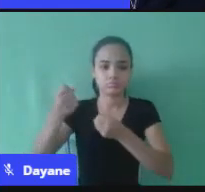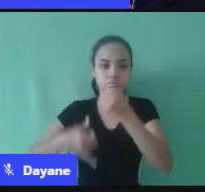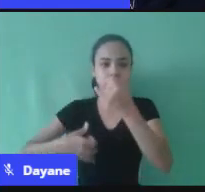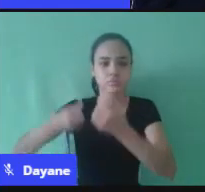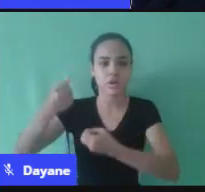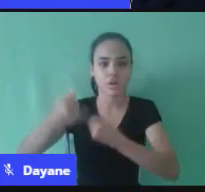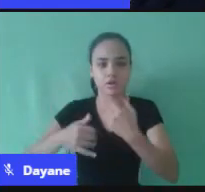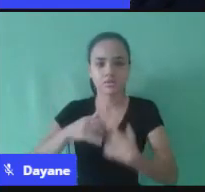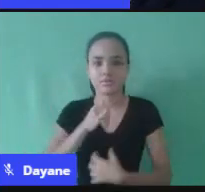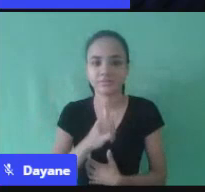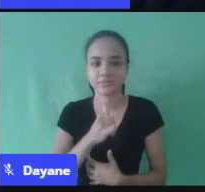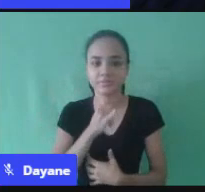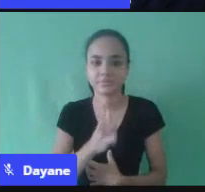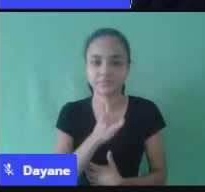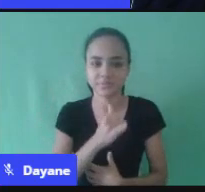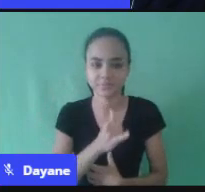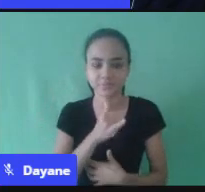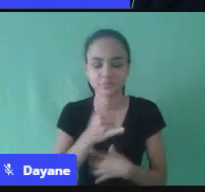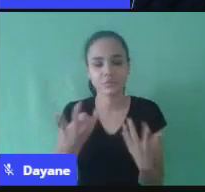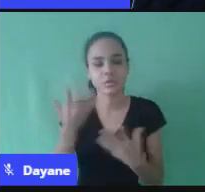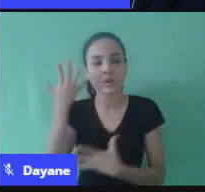do 4º ano, né?